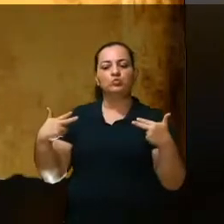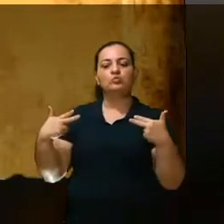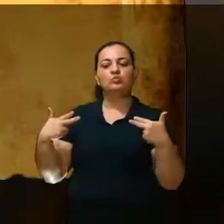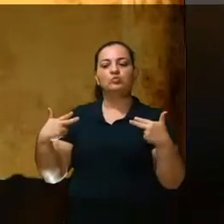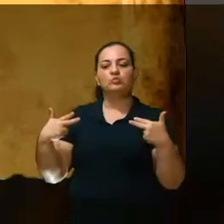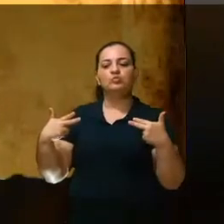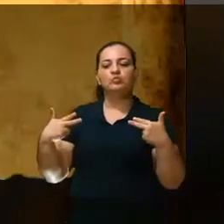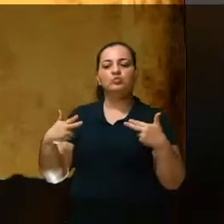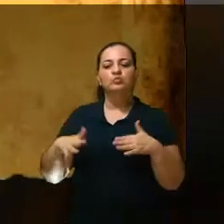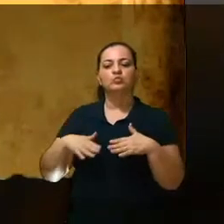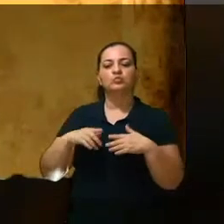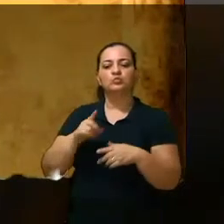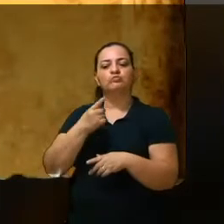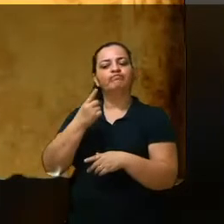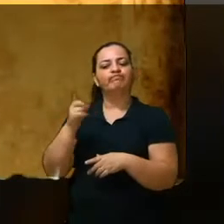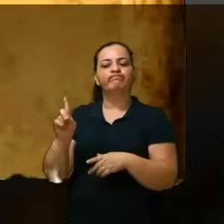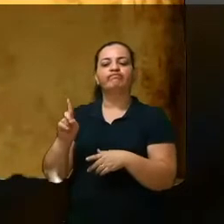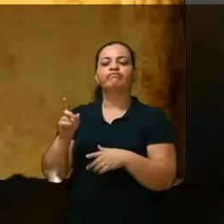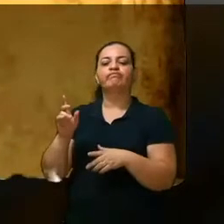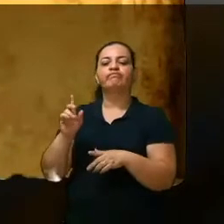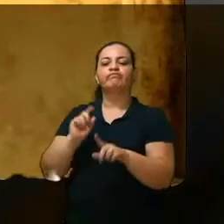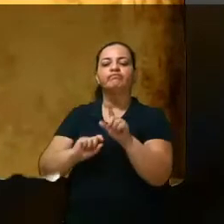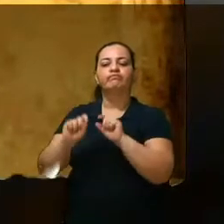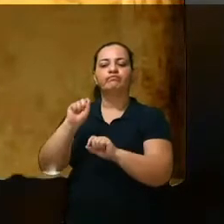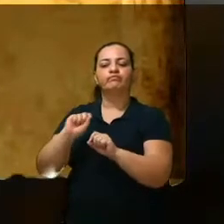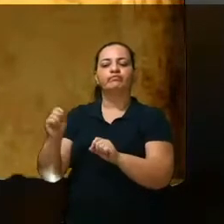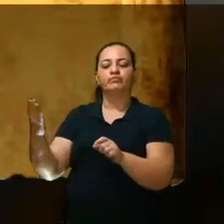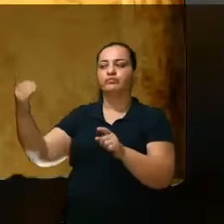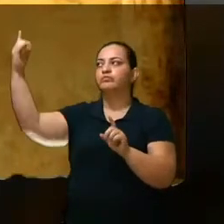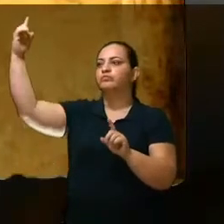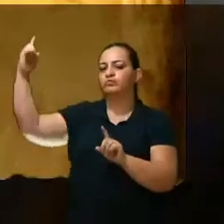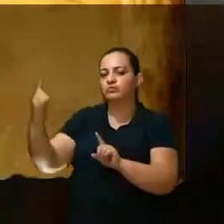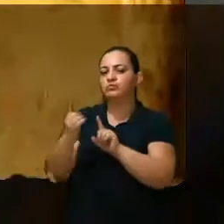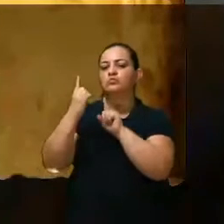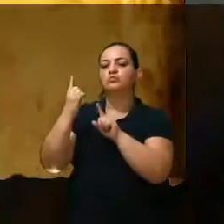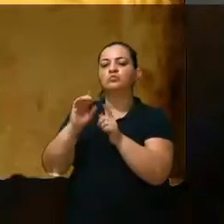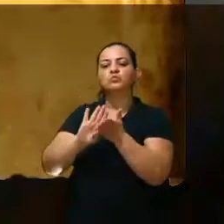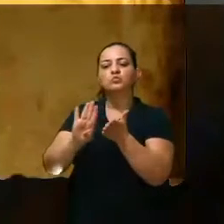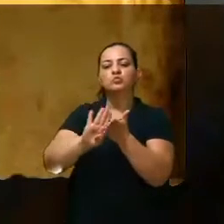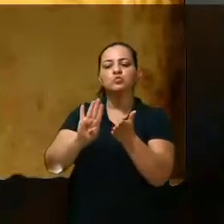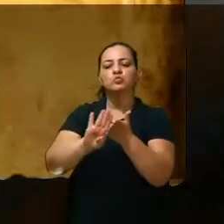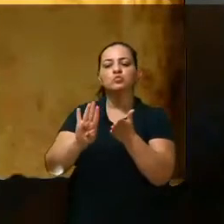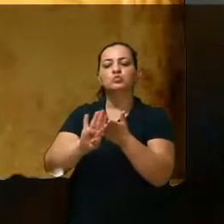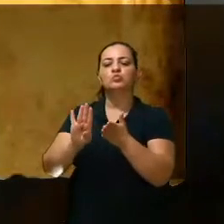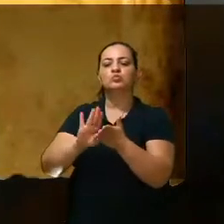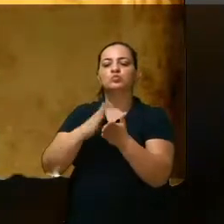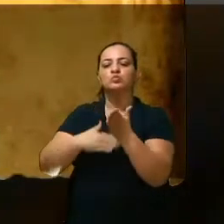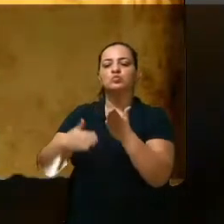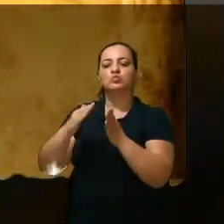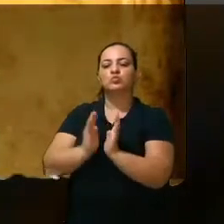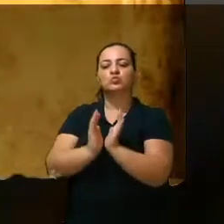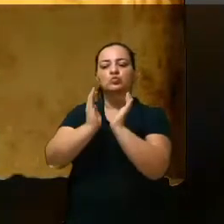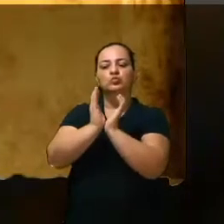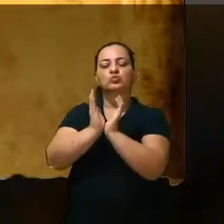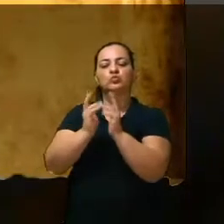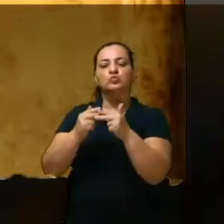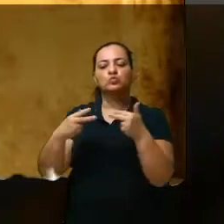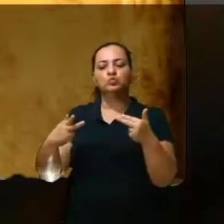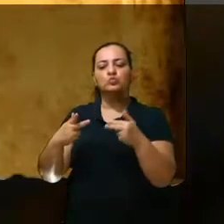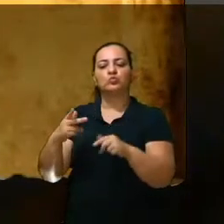quando não brevemente a ti virei e tirarei do seu lugar o teu castiçal